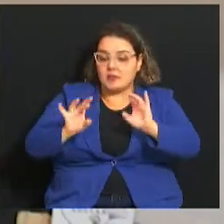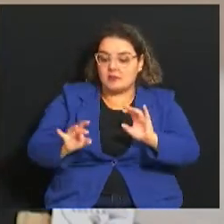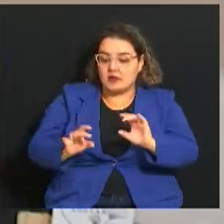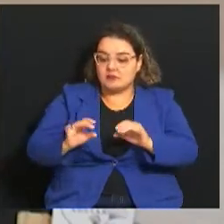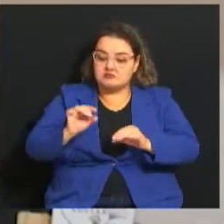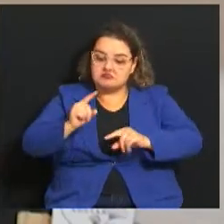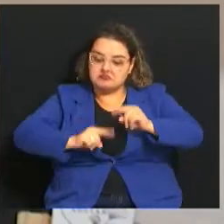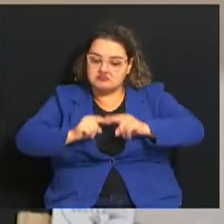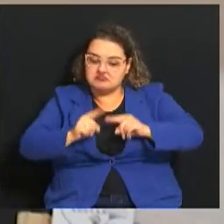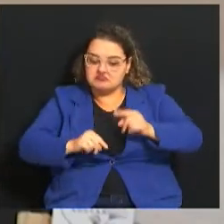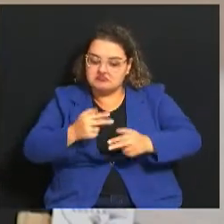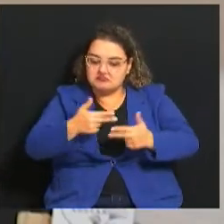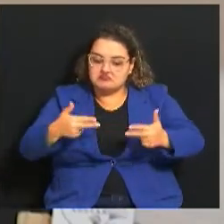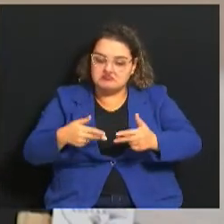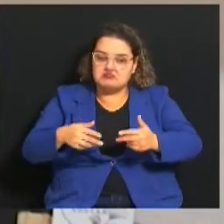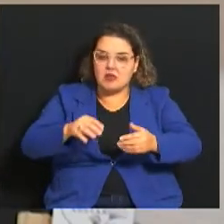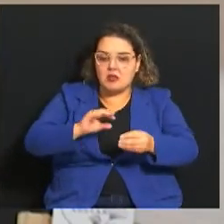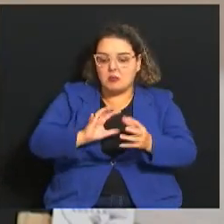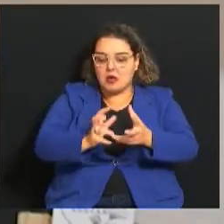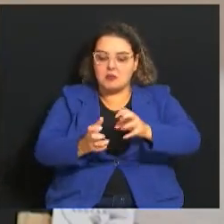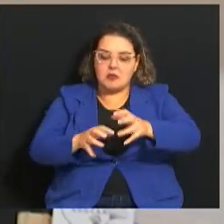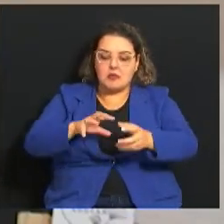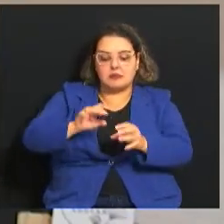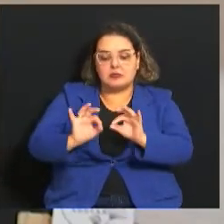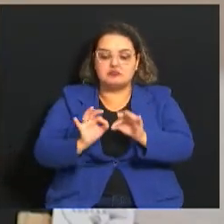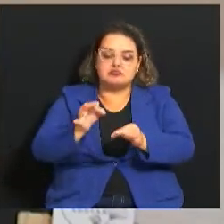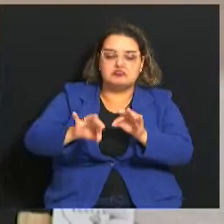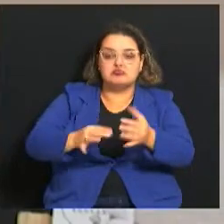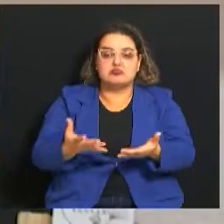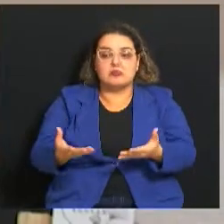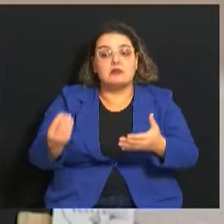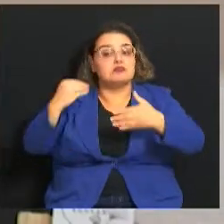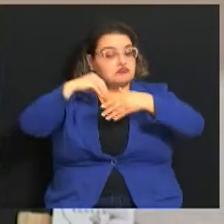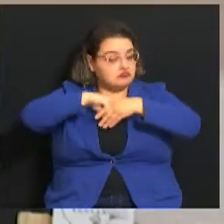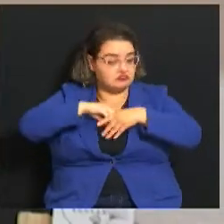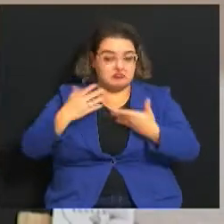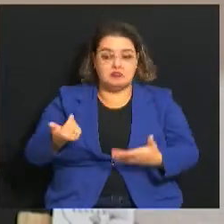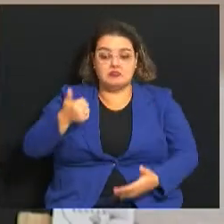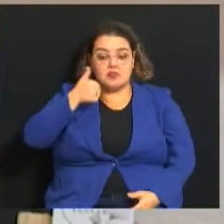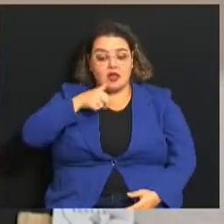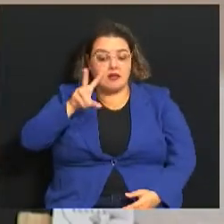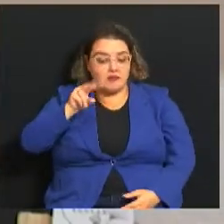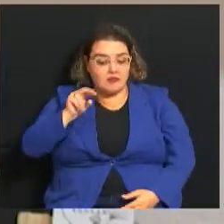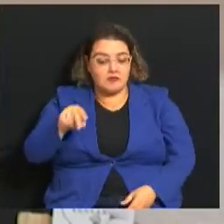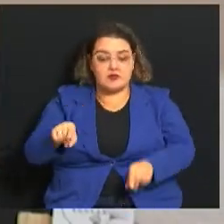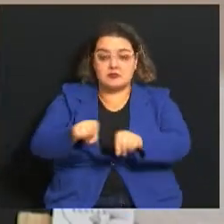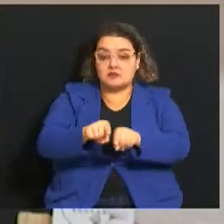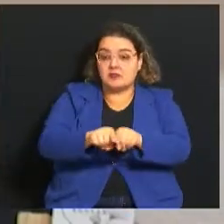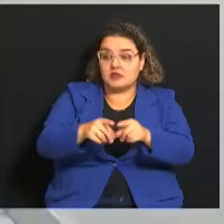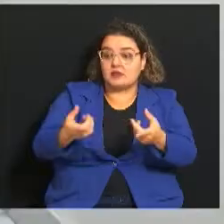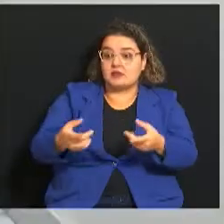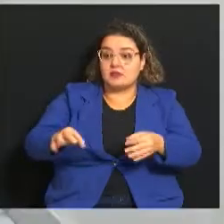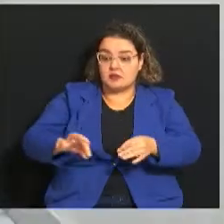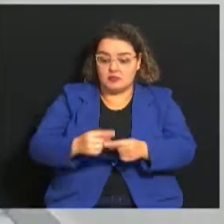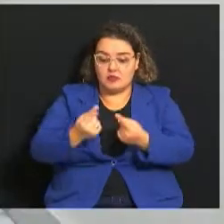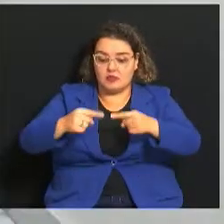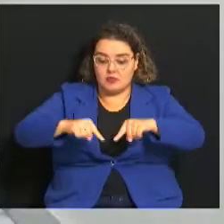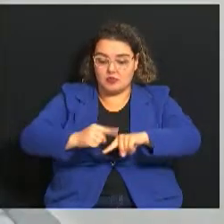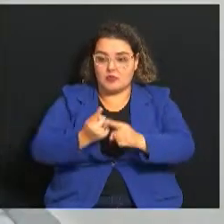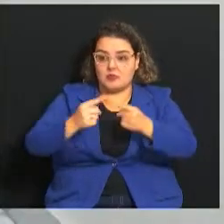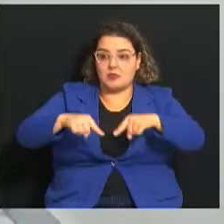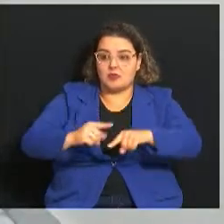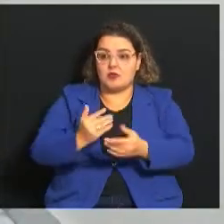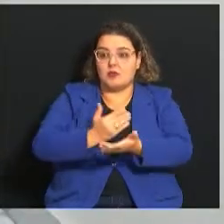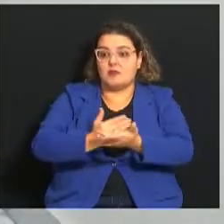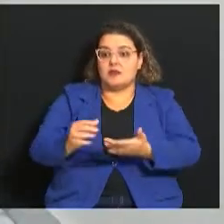minha avó. Então, isso já estava muito intuitivamente dentro de mim. E eu comecei a fazer crochê com 8 anos. 8 anos?